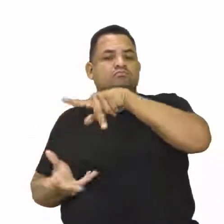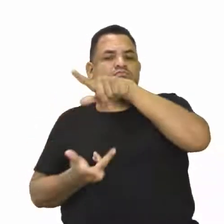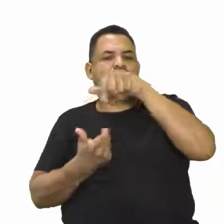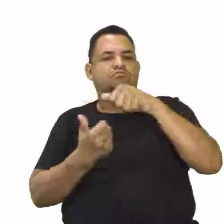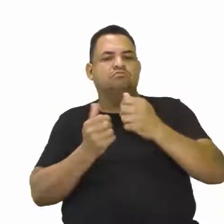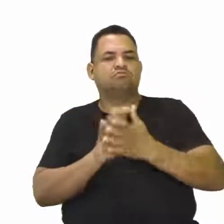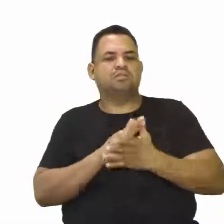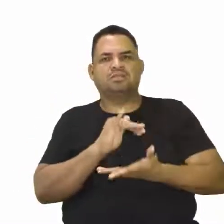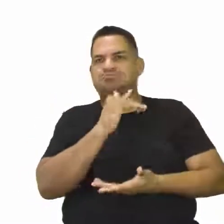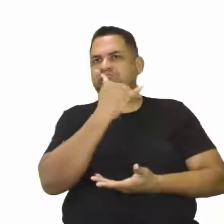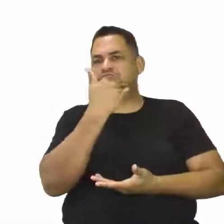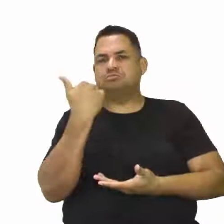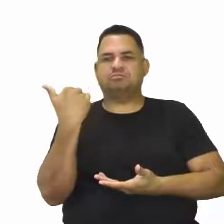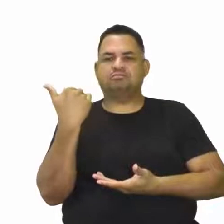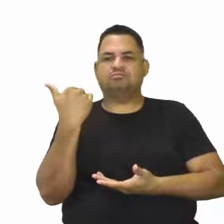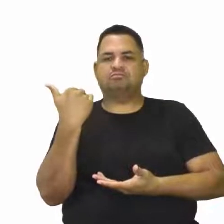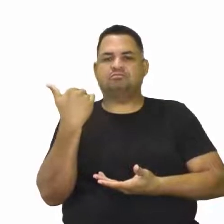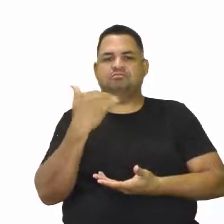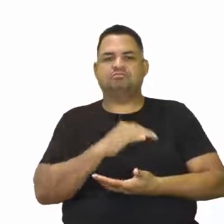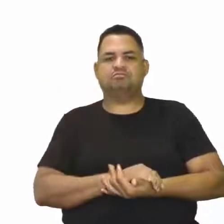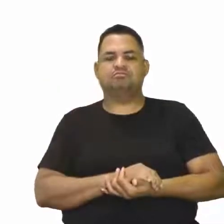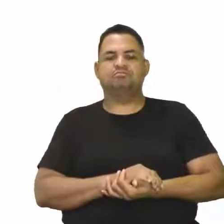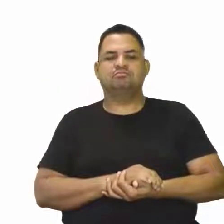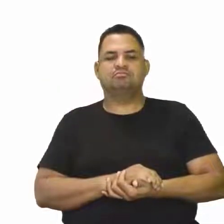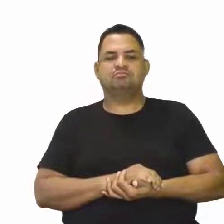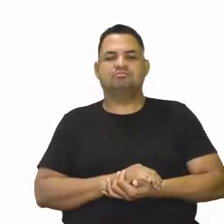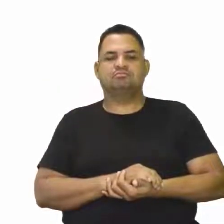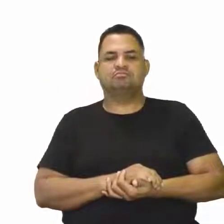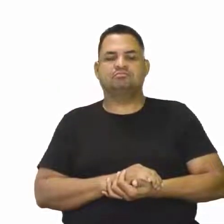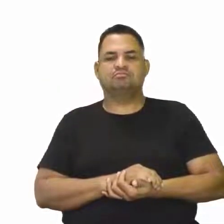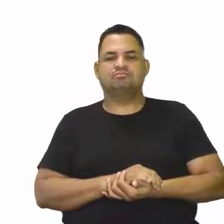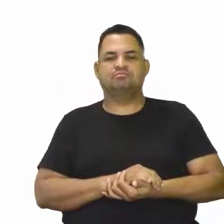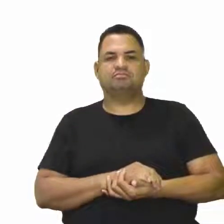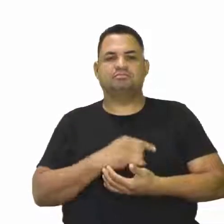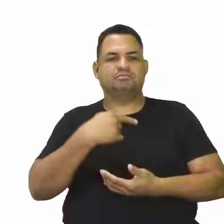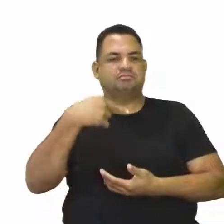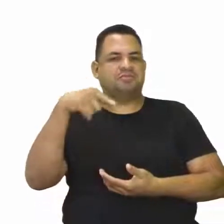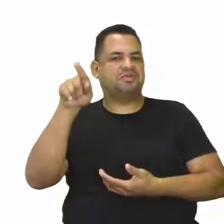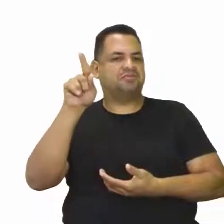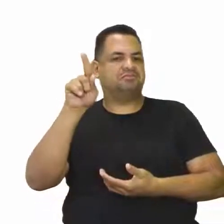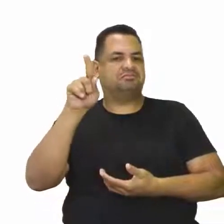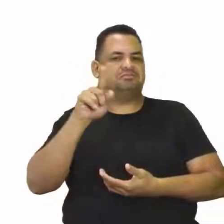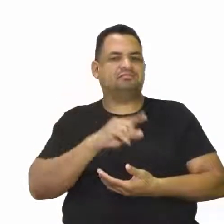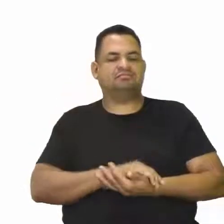dizer, morreu, bateu as botas, foi-se embora. Tchau!